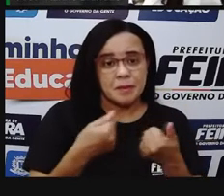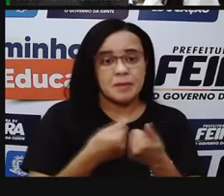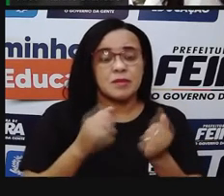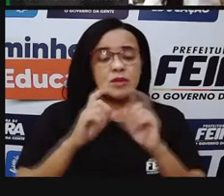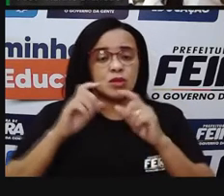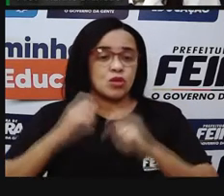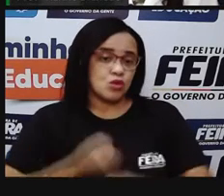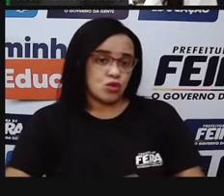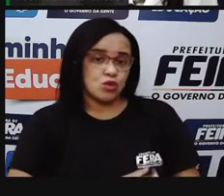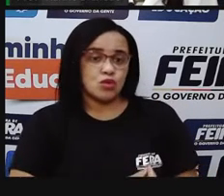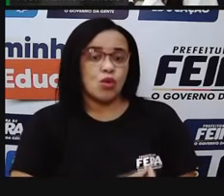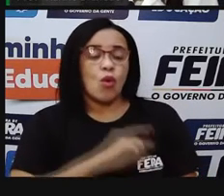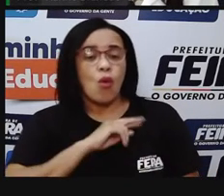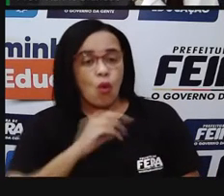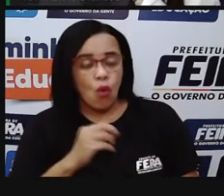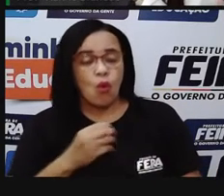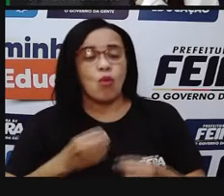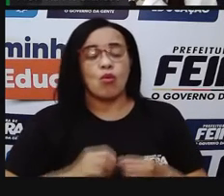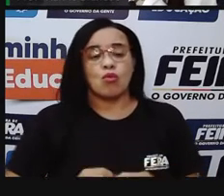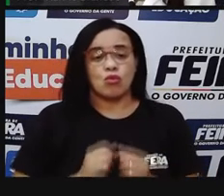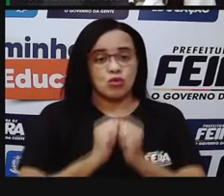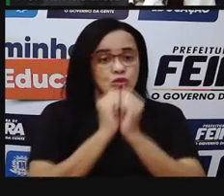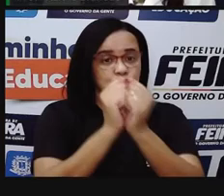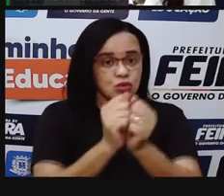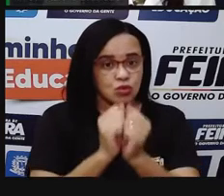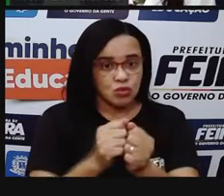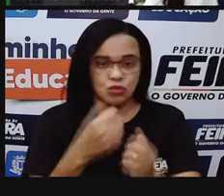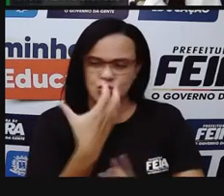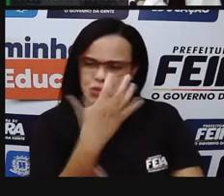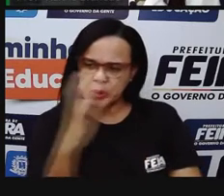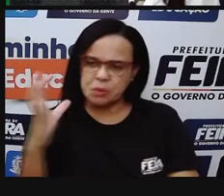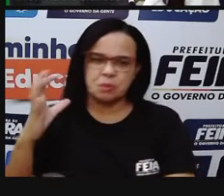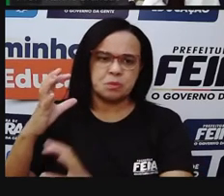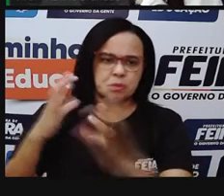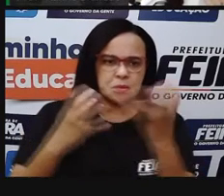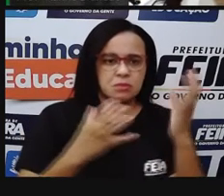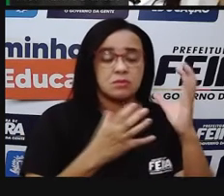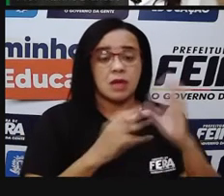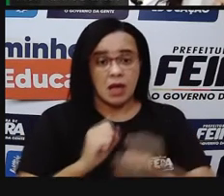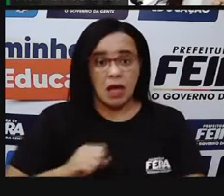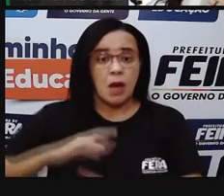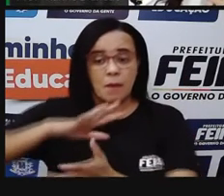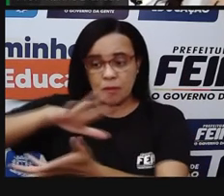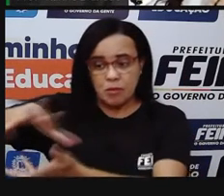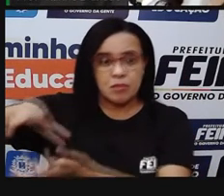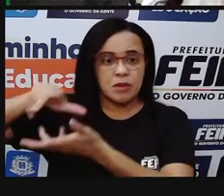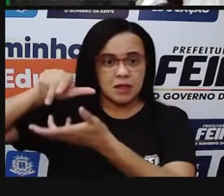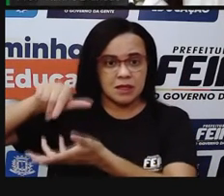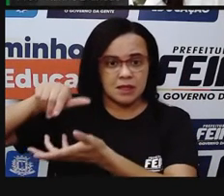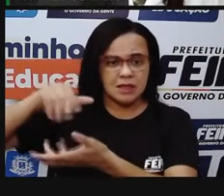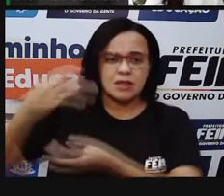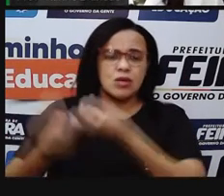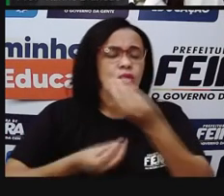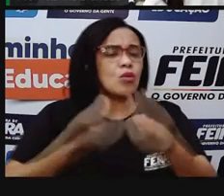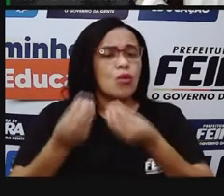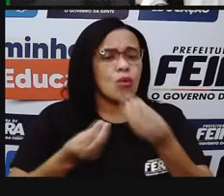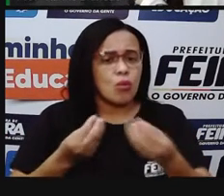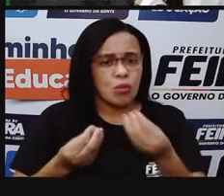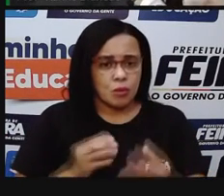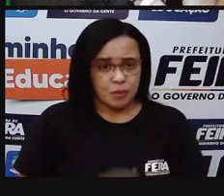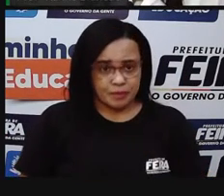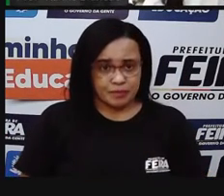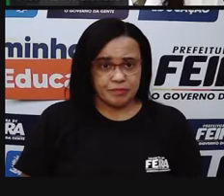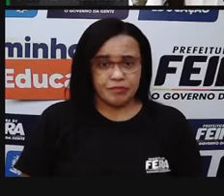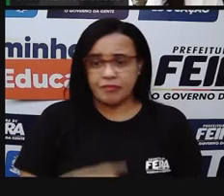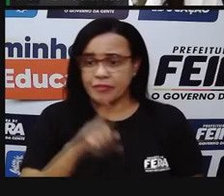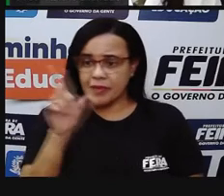os seres vivos, as plantas, né, que estão no nosso planeta, eles nos servem? Eles foram feitos,